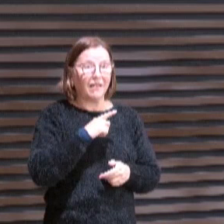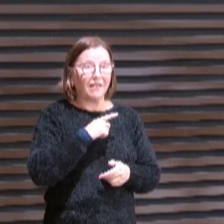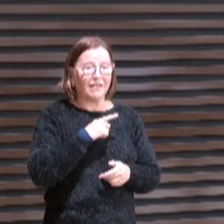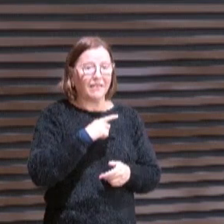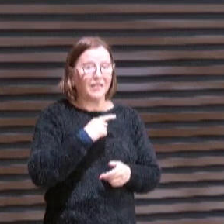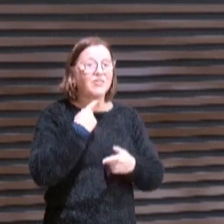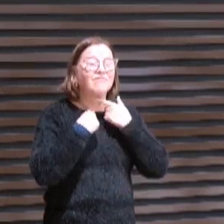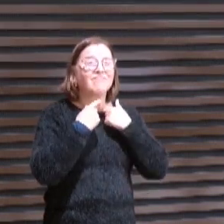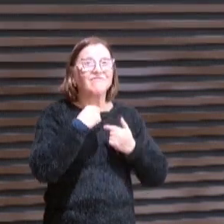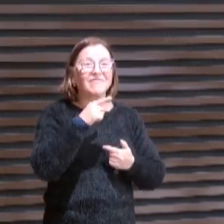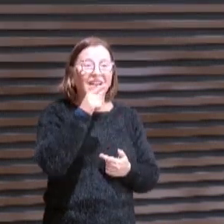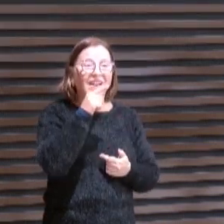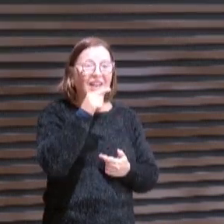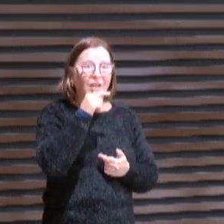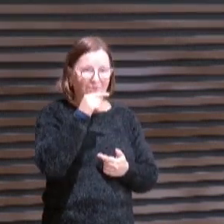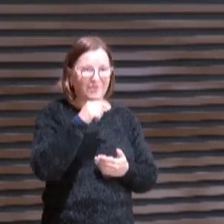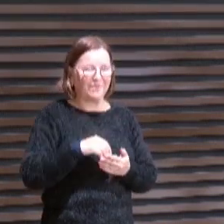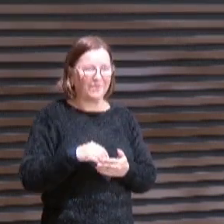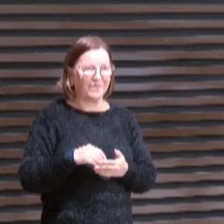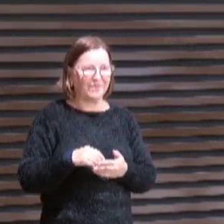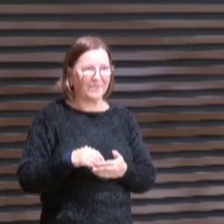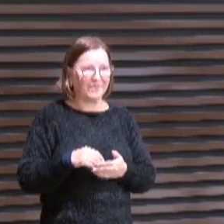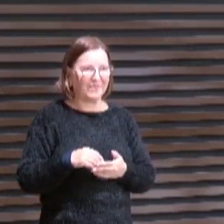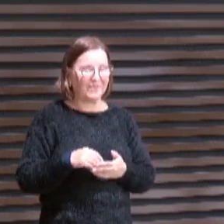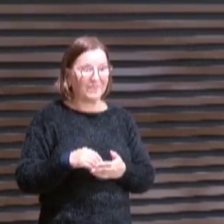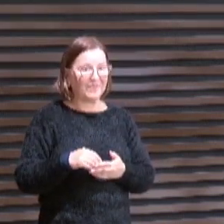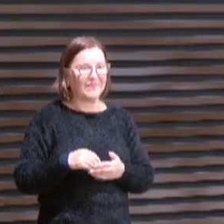tenho sede, não é Cristo que tem sede.